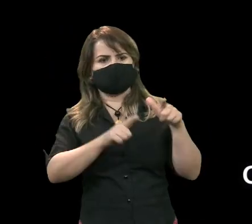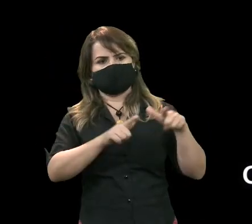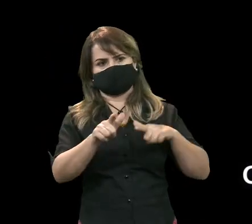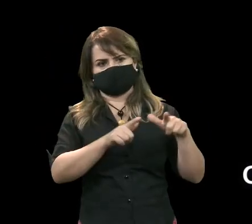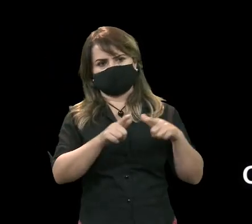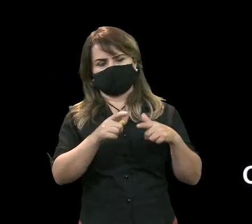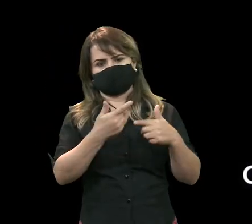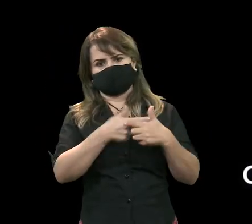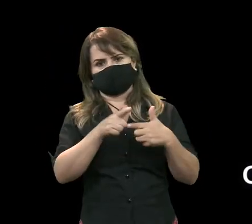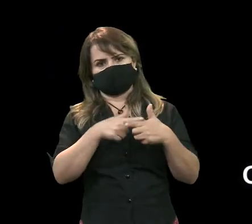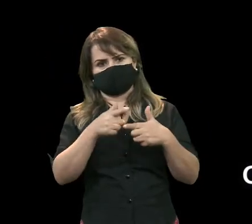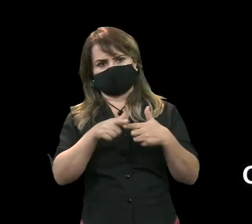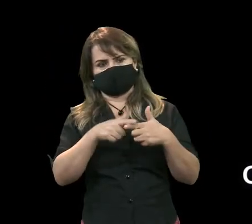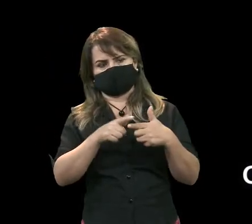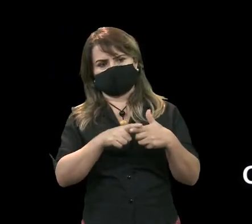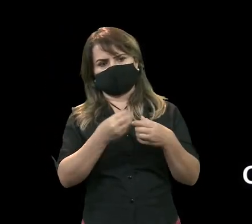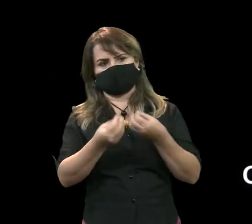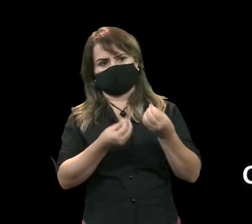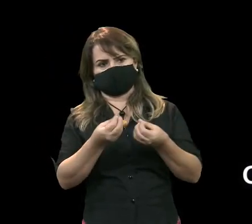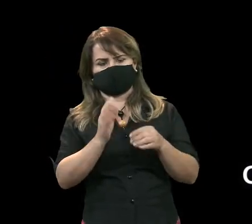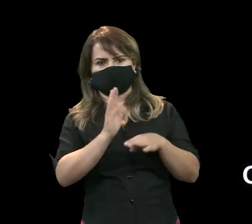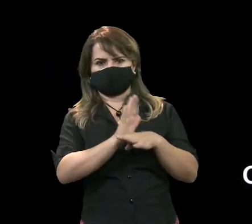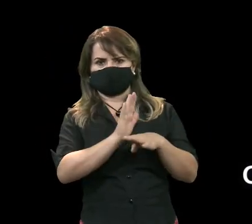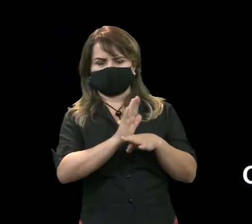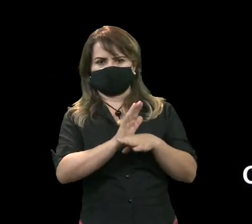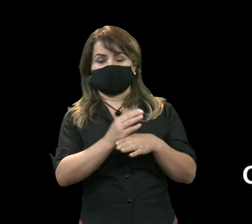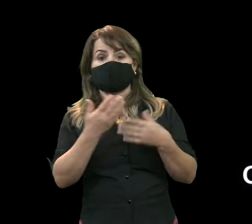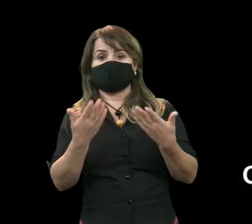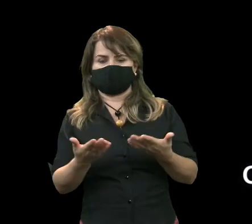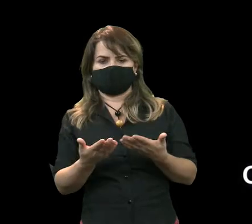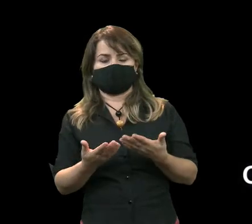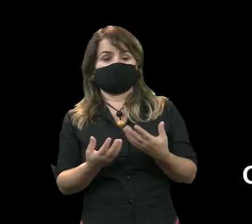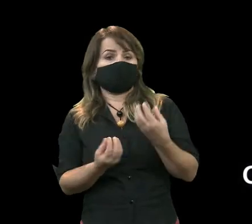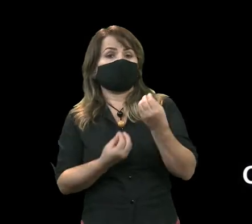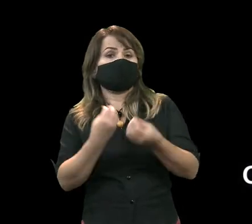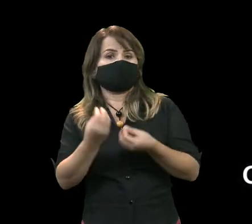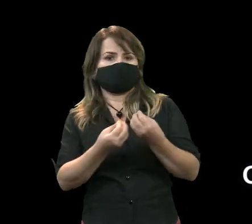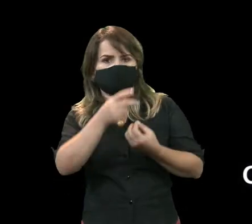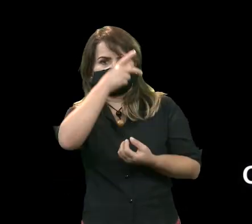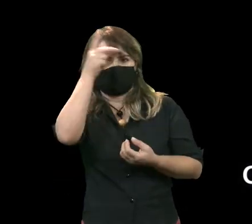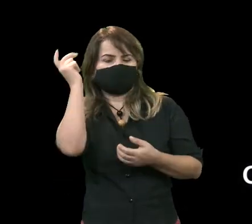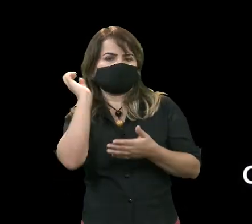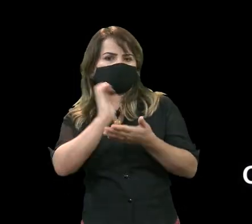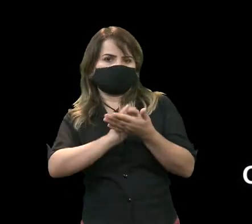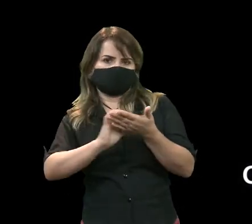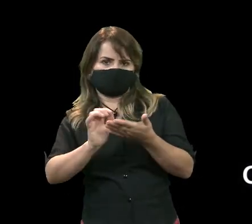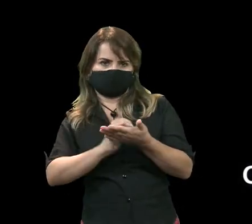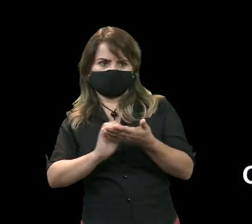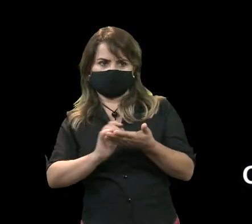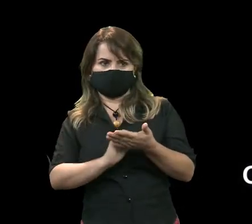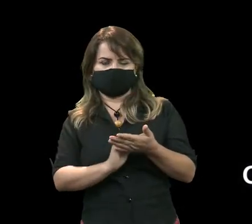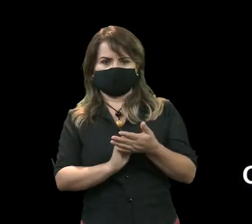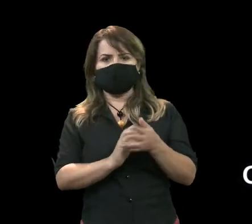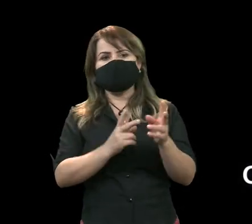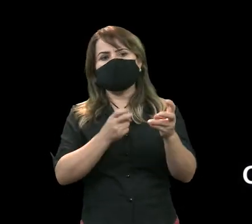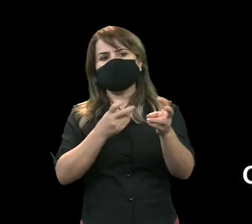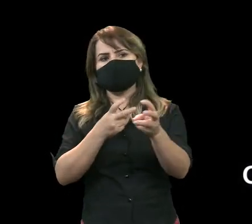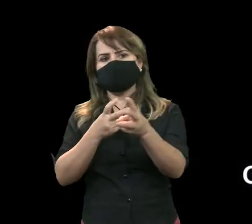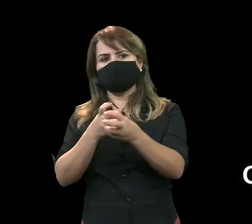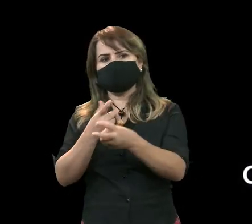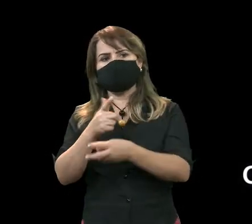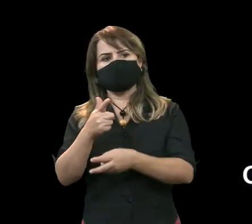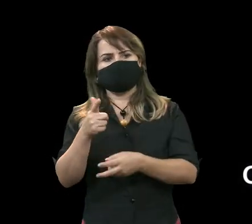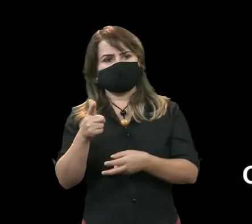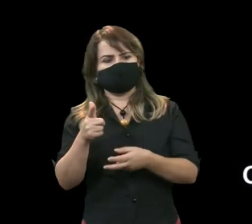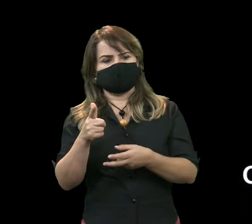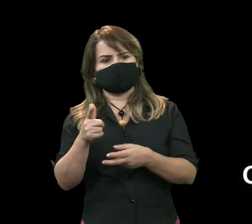tenho minhas dúvidas de ausência de secretário nessa discussão. Eu tenho minhas dúvidas. E eu não creio, quero crer